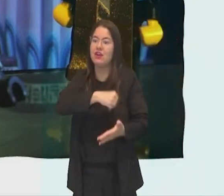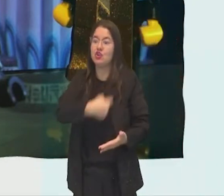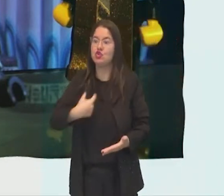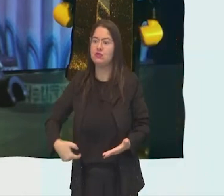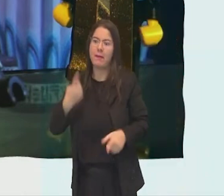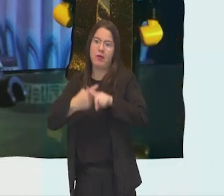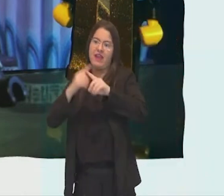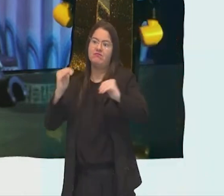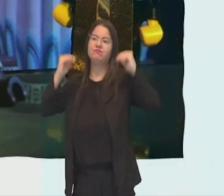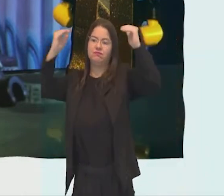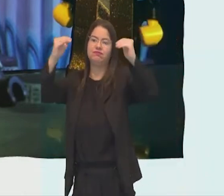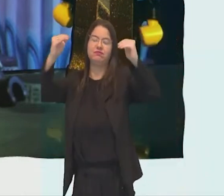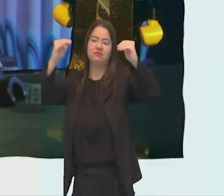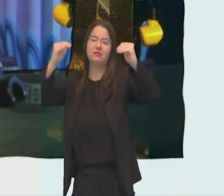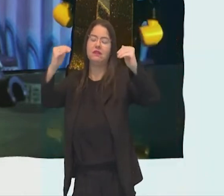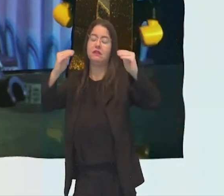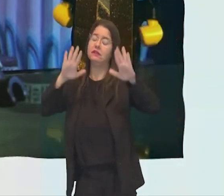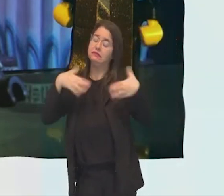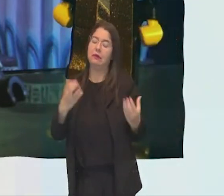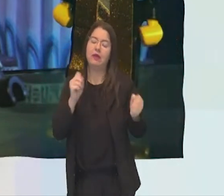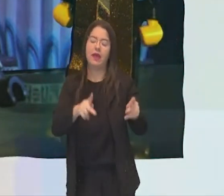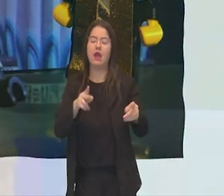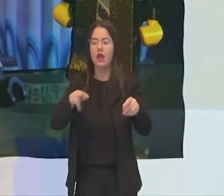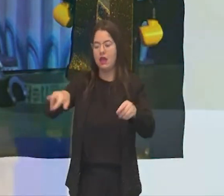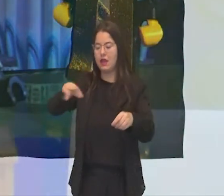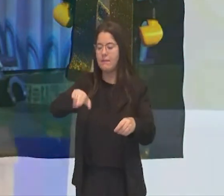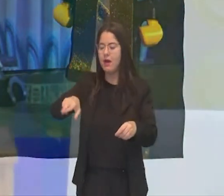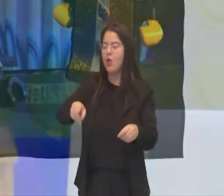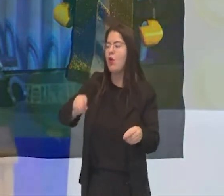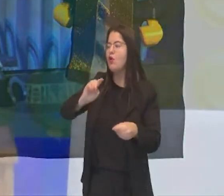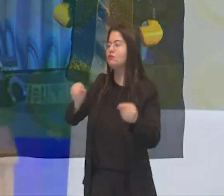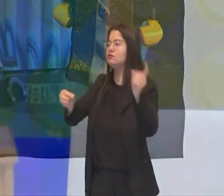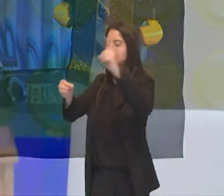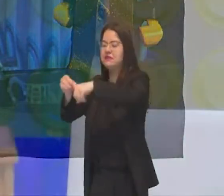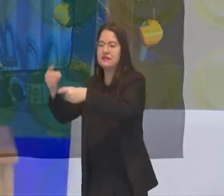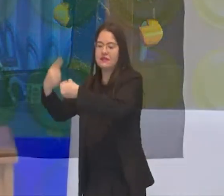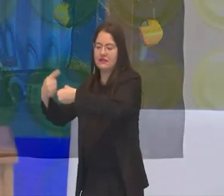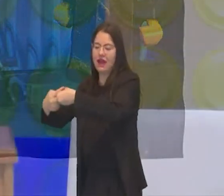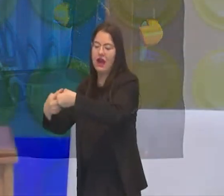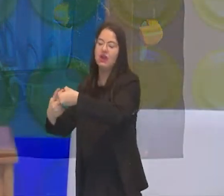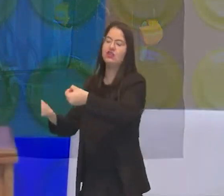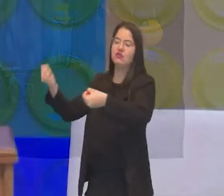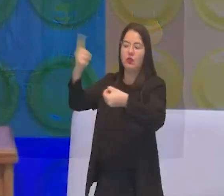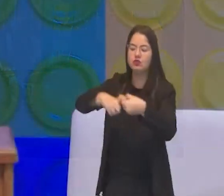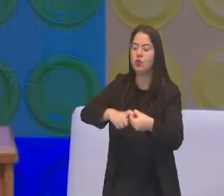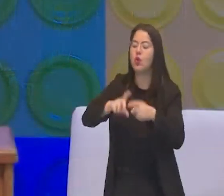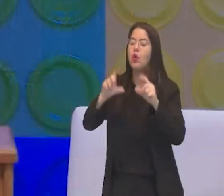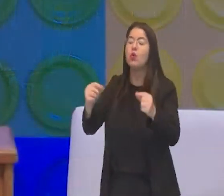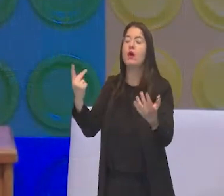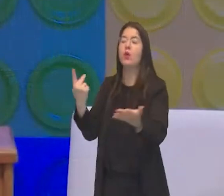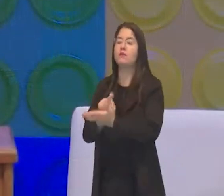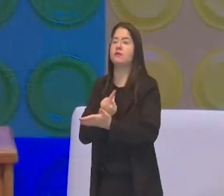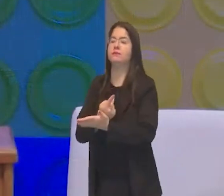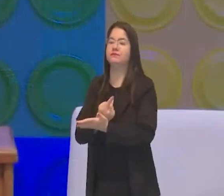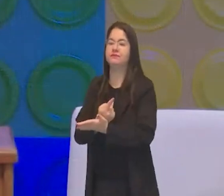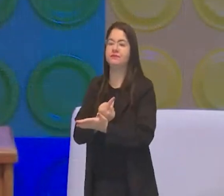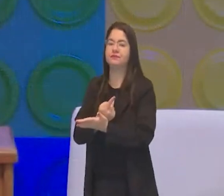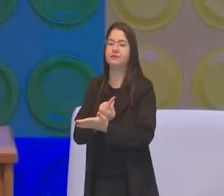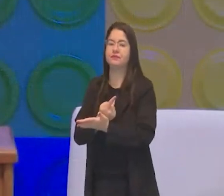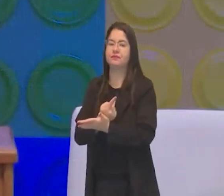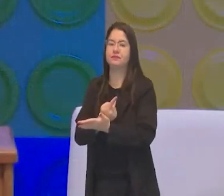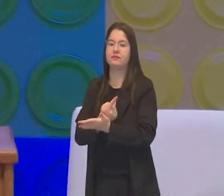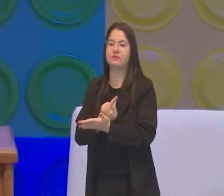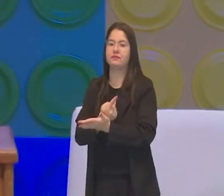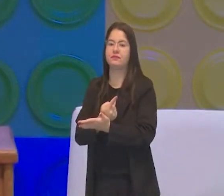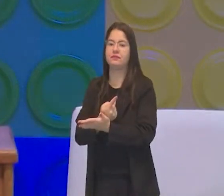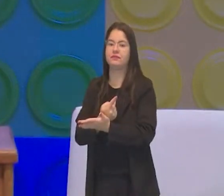Passaram muito tempo, os irmãos foram para Canaã, voltaram de Canaã, e chegou um momento que ele não